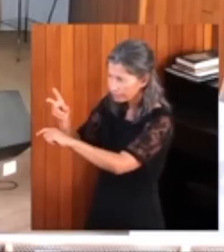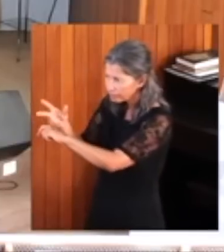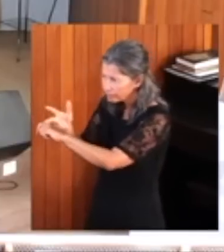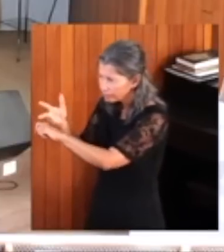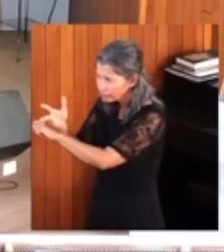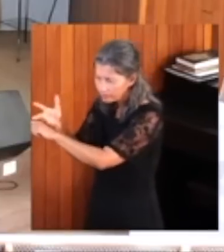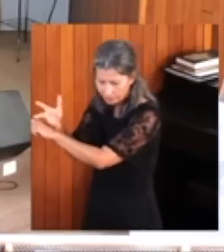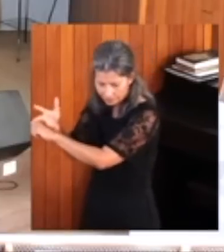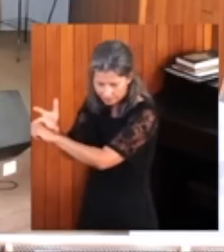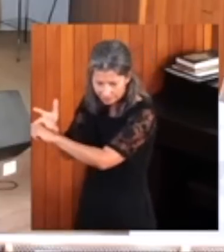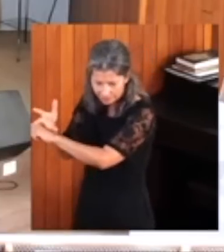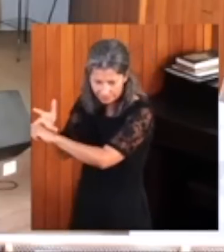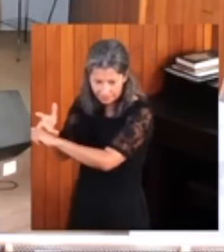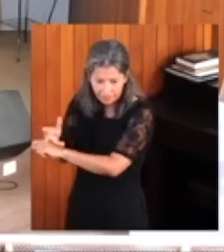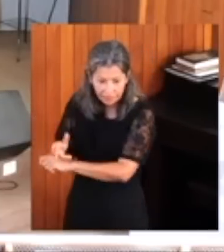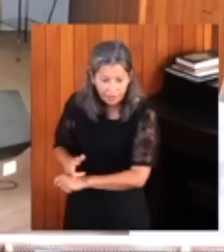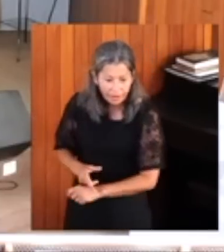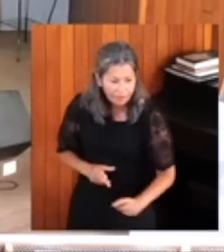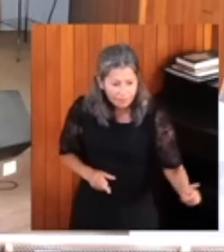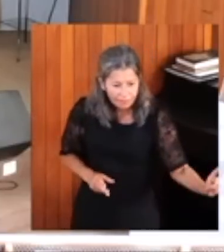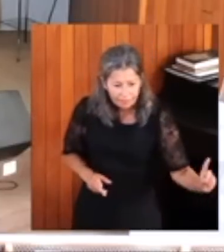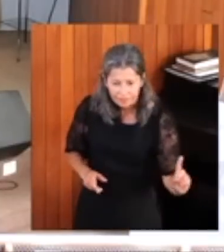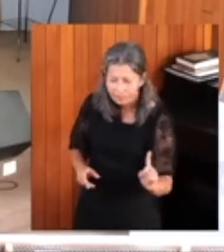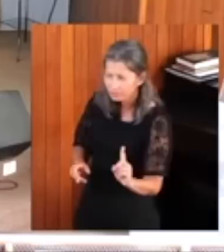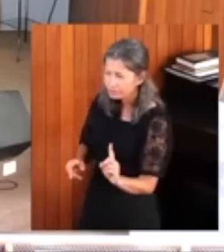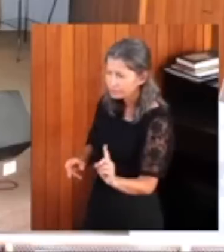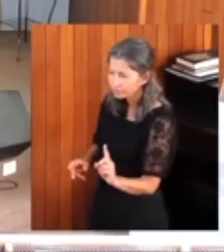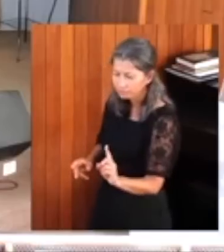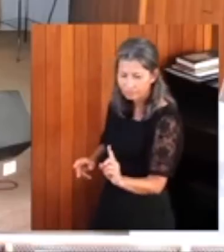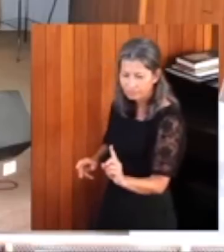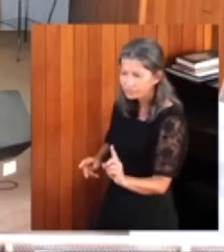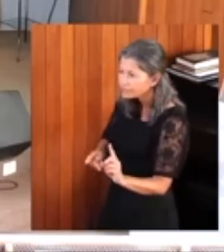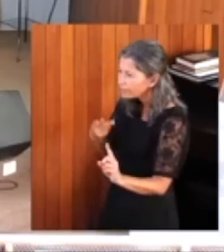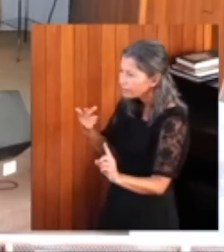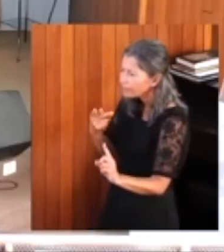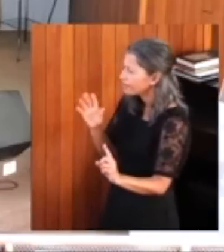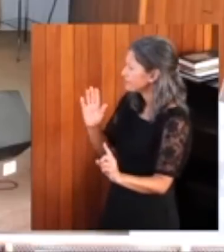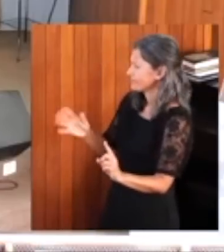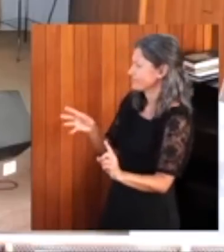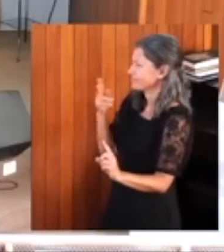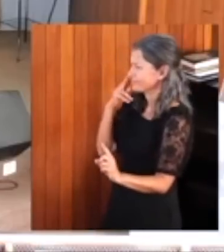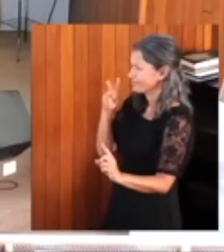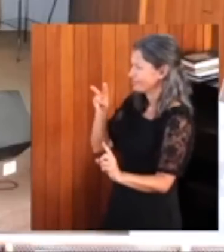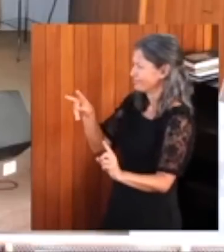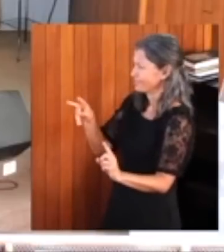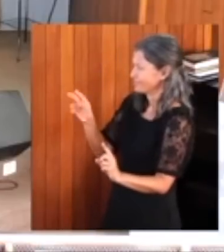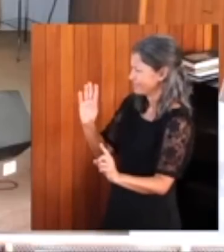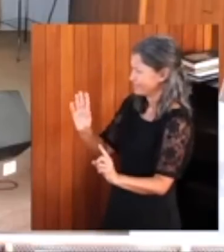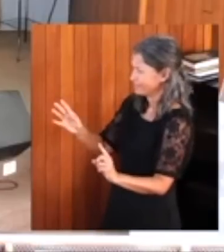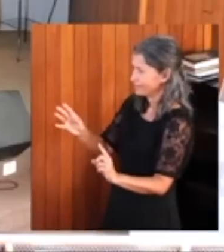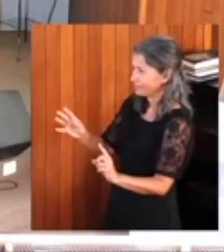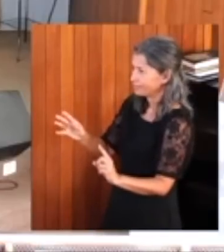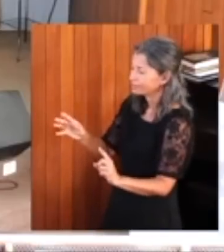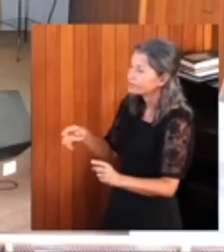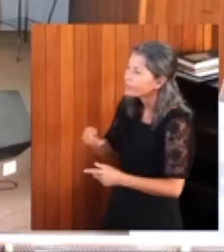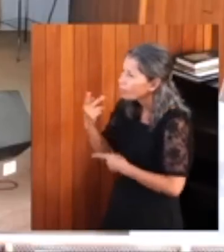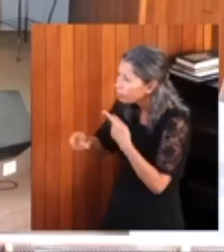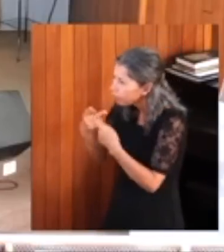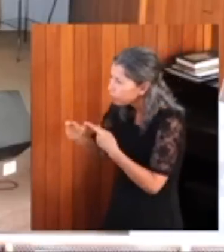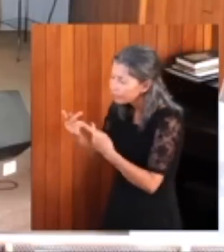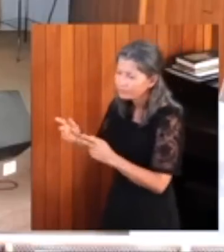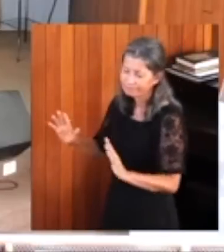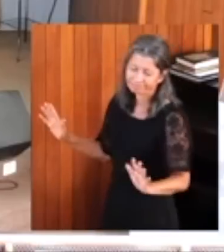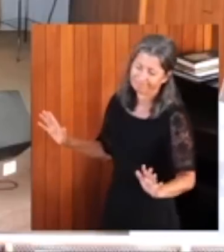Quando você tem alguma dúvida sobre o futuro, vá lá, corra para o fim da Bíblia e leia lá Apocalipse 20, 21, 22. Finalzinho, você vai ver que